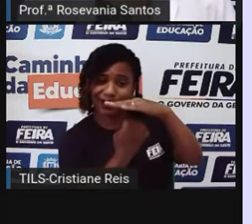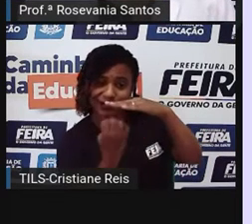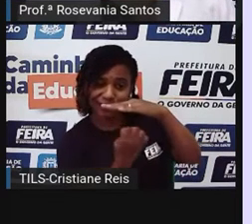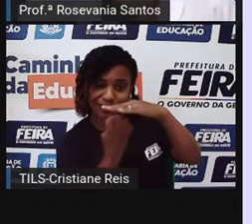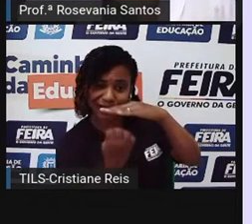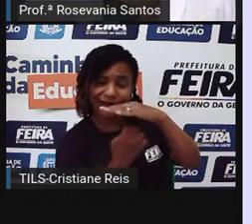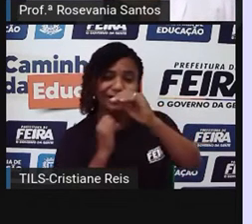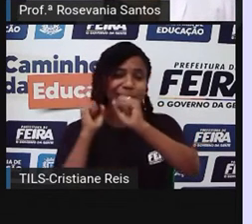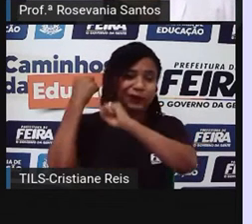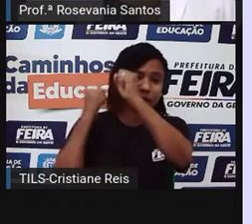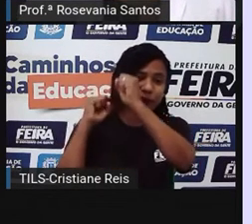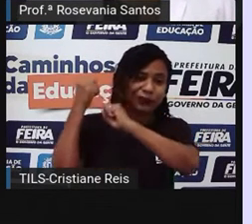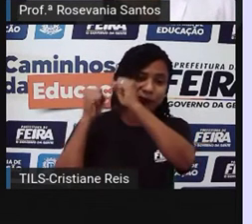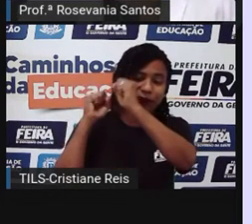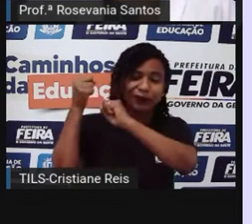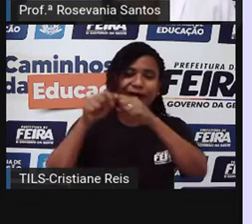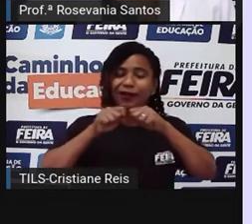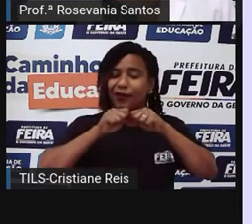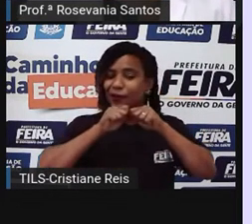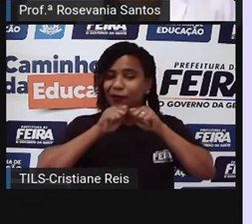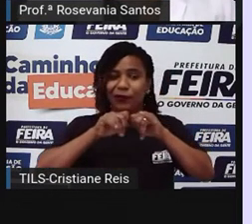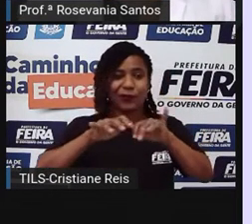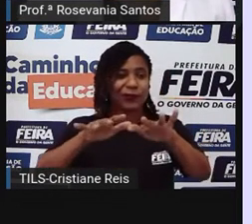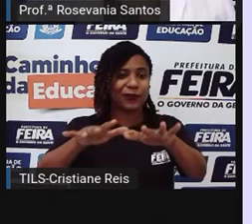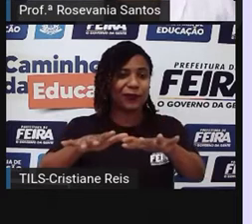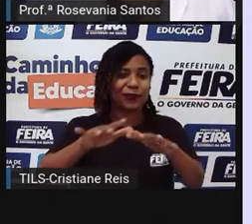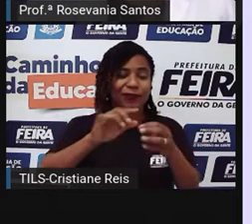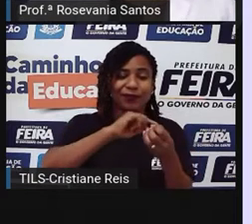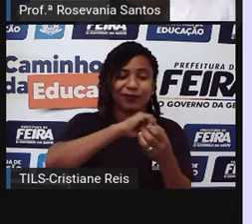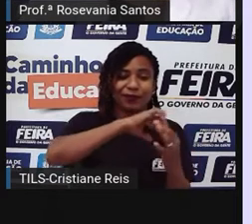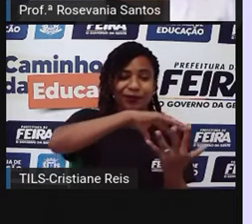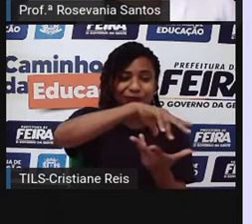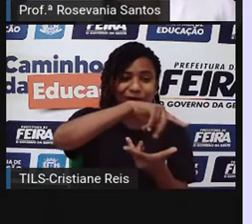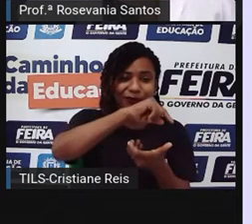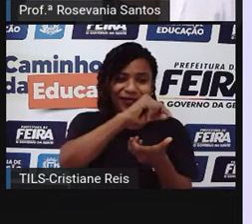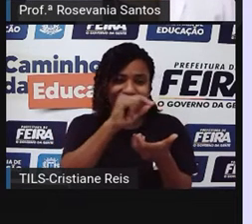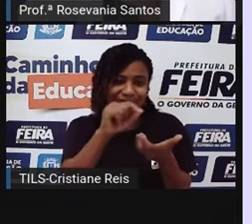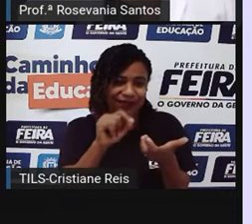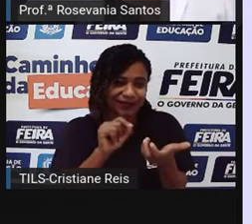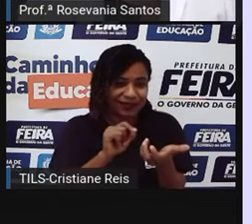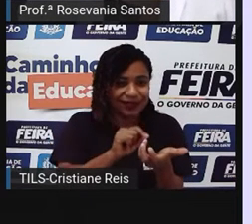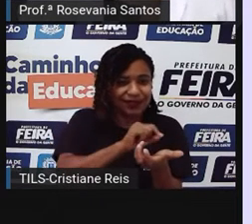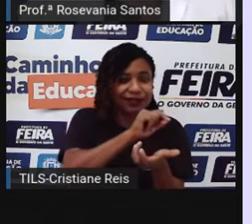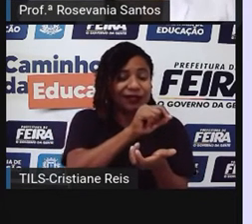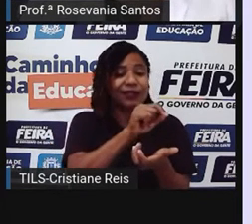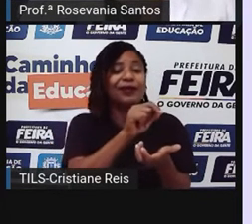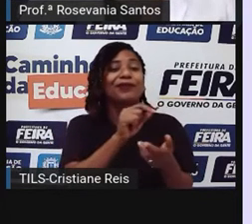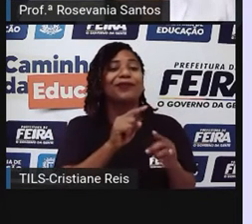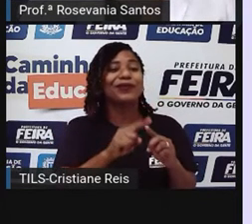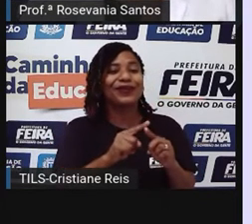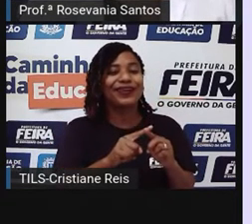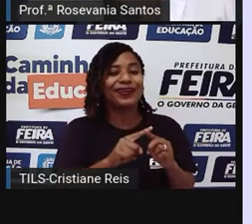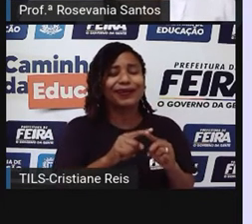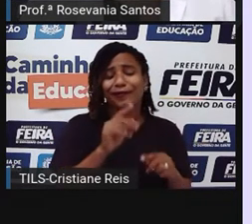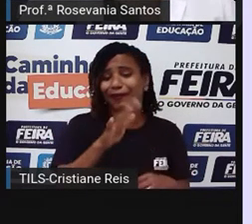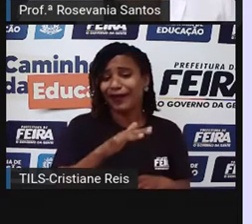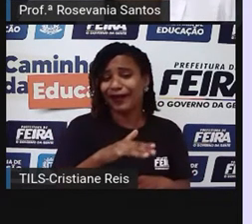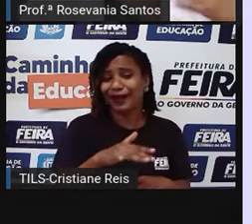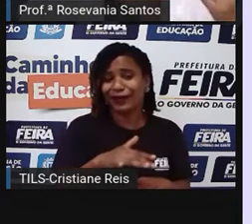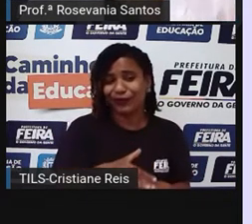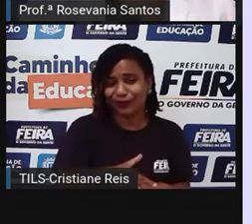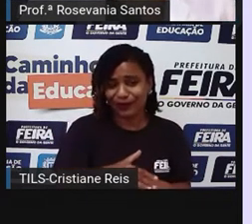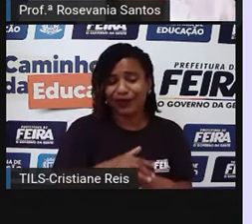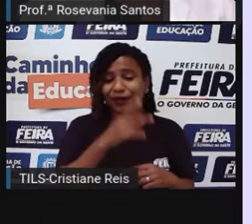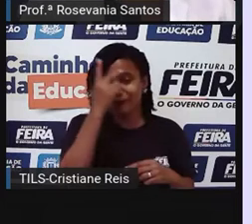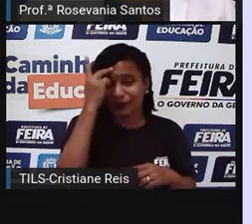pelo mundo. E, infelizmente, quem trabalha mesmo, quem dá o seu suor, quem está ali, carrega tudo isso nas costas, ficam